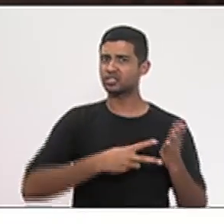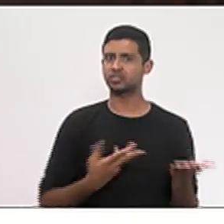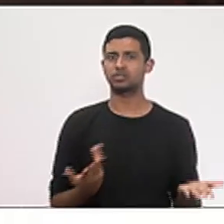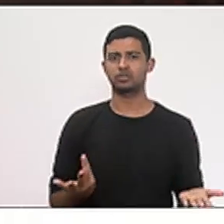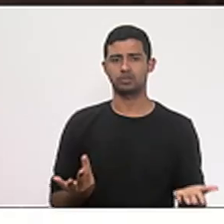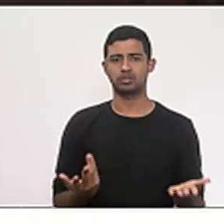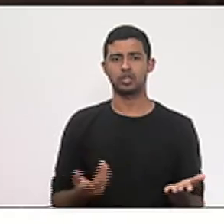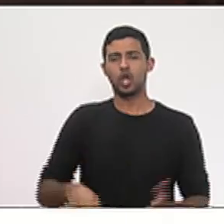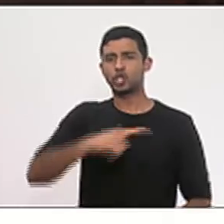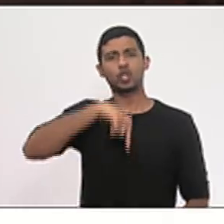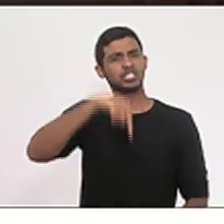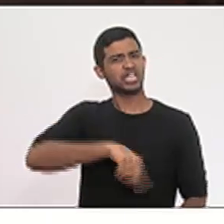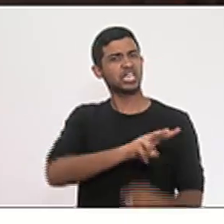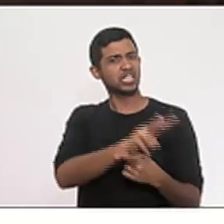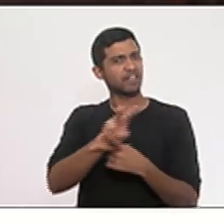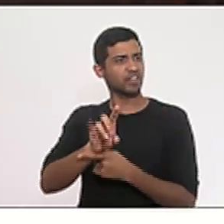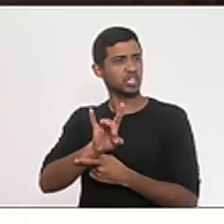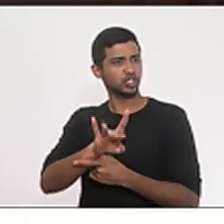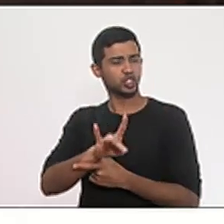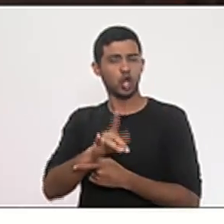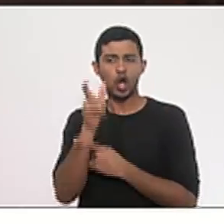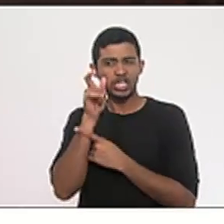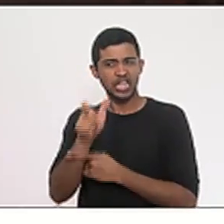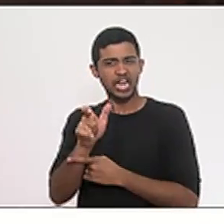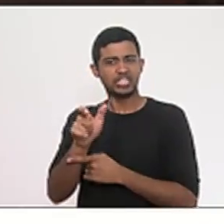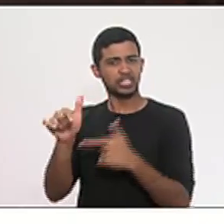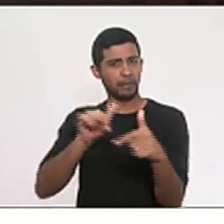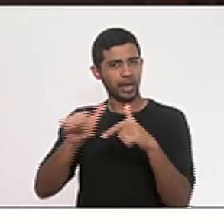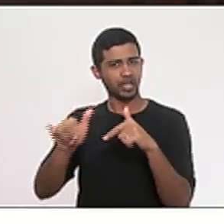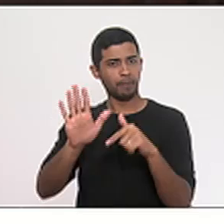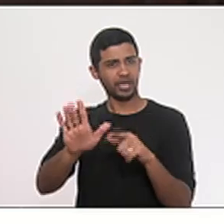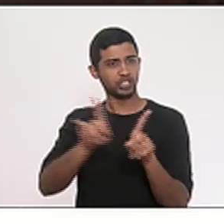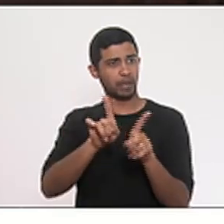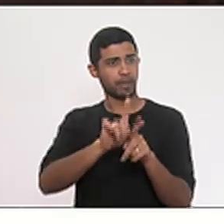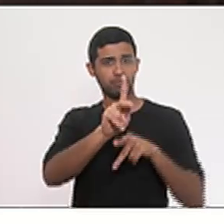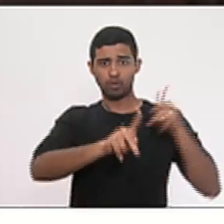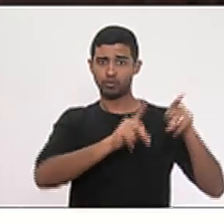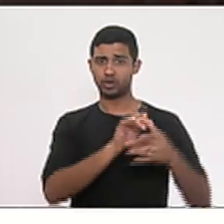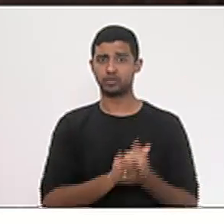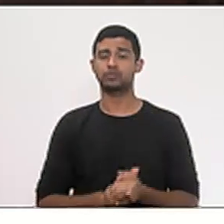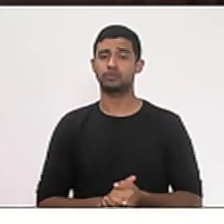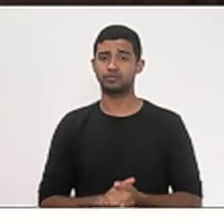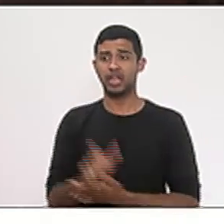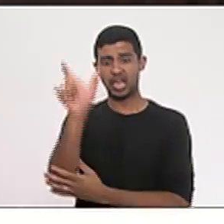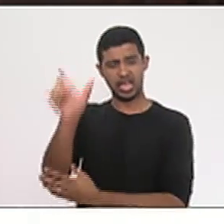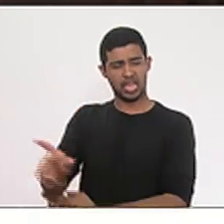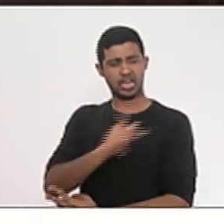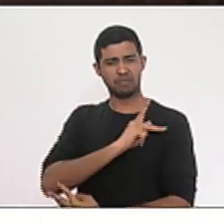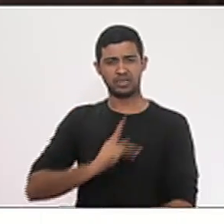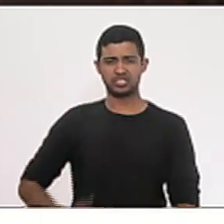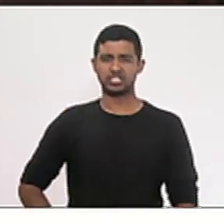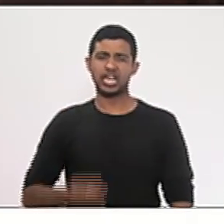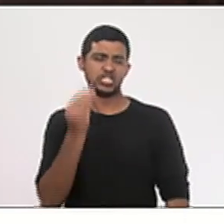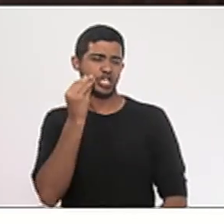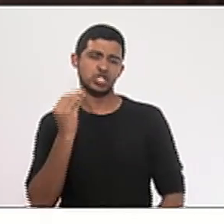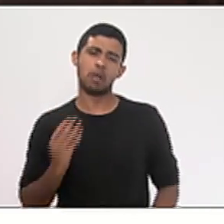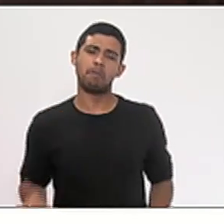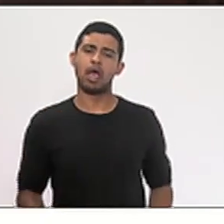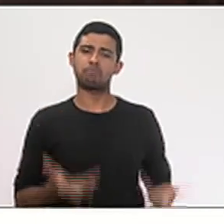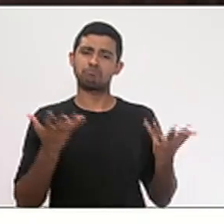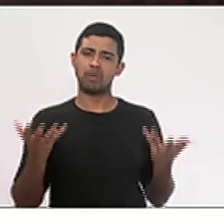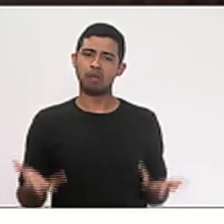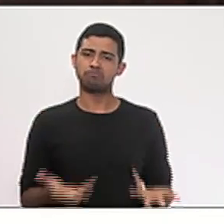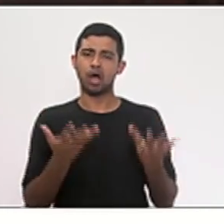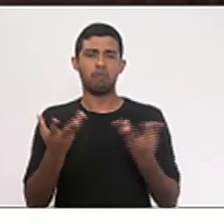nós estamos aqui para defender não só o interesse dos trabalhadores, mas da população. Ele está promovendo o desmantelamento